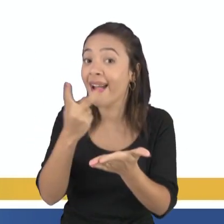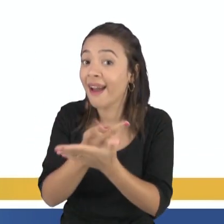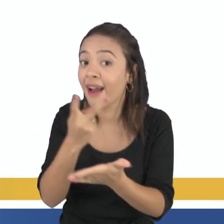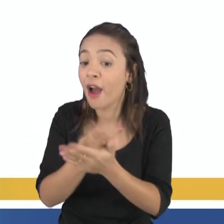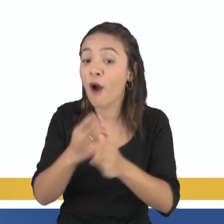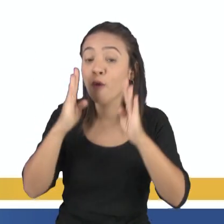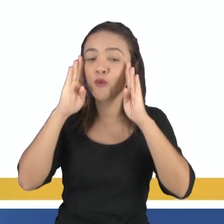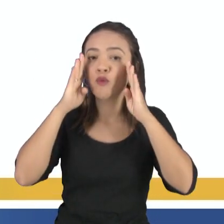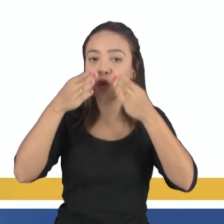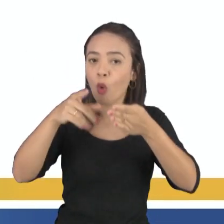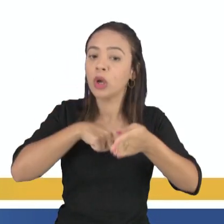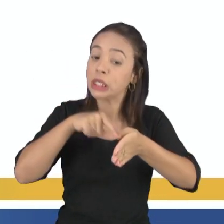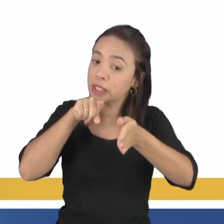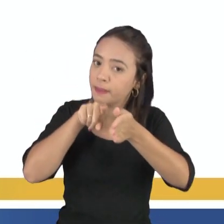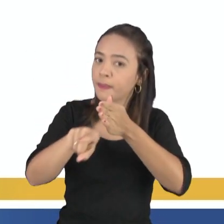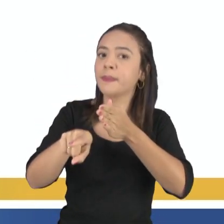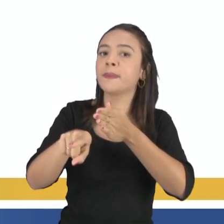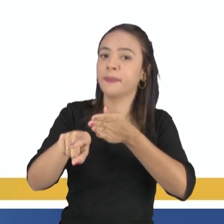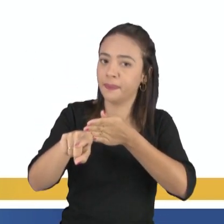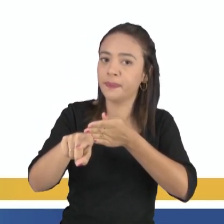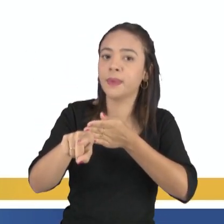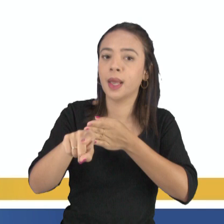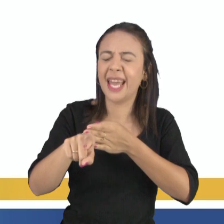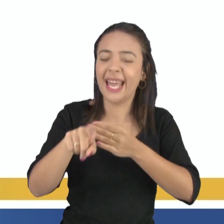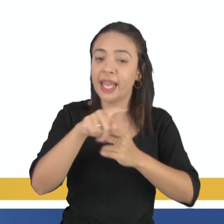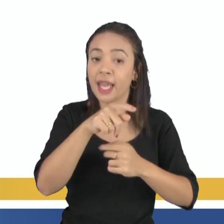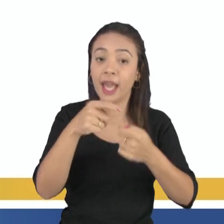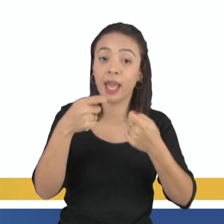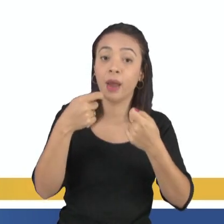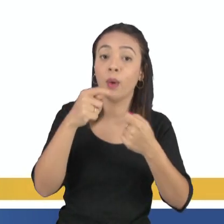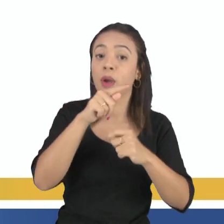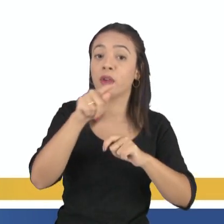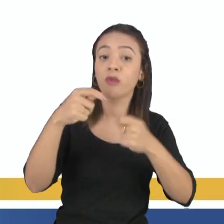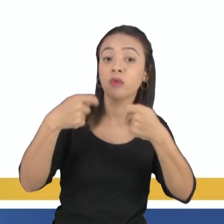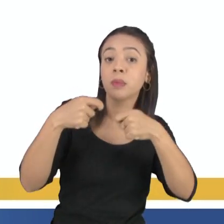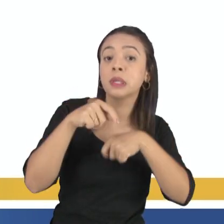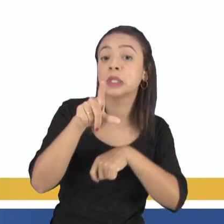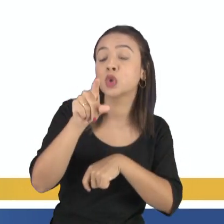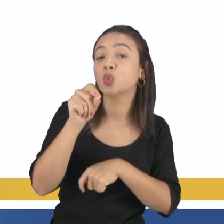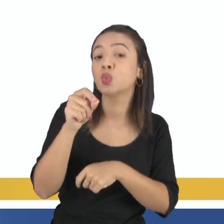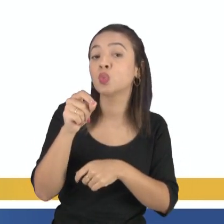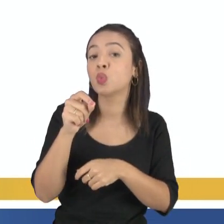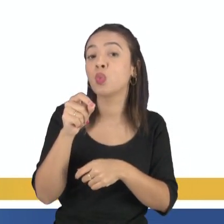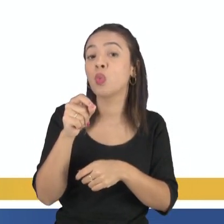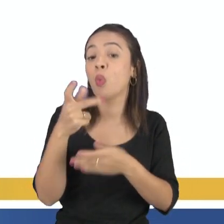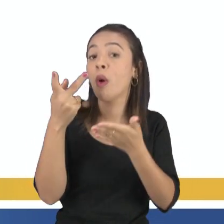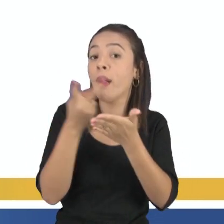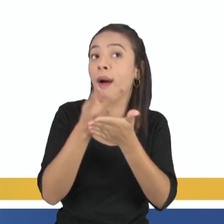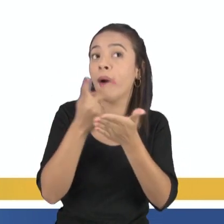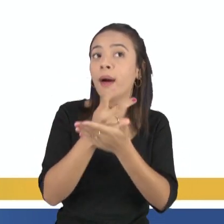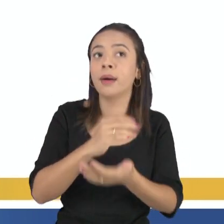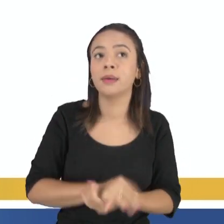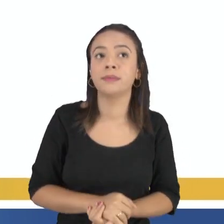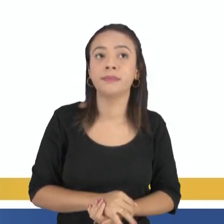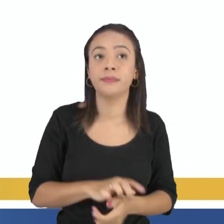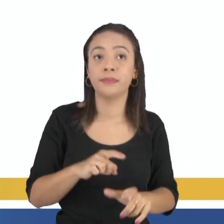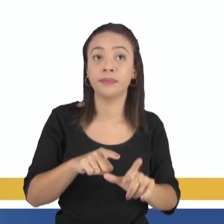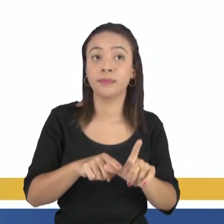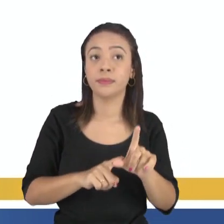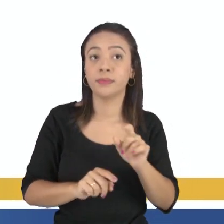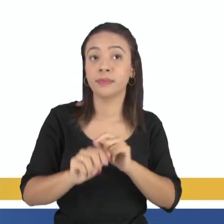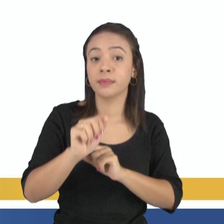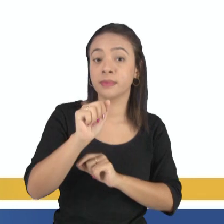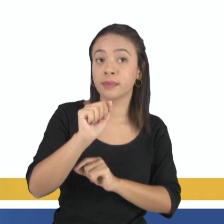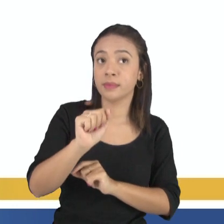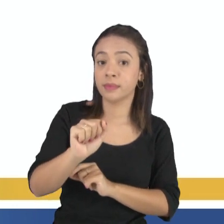pessoal, foquem no que a questão está pedindo. Ela está pedindo a alternativa incorreta. A alternativa A é a tuberculose transmitida